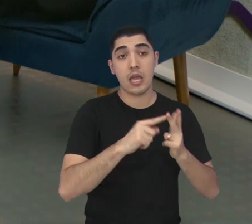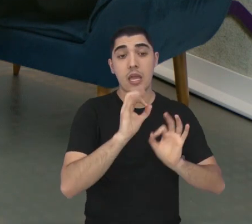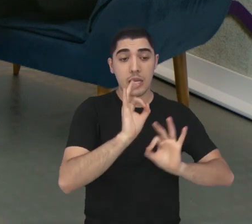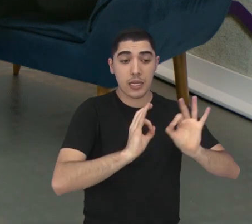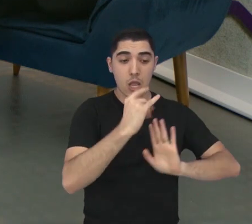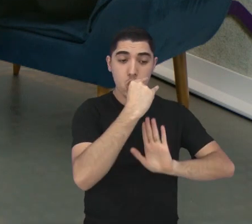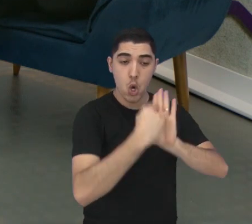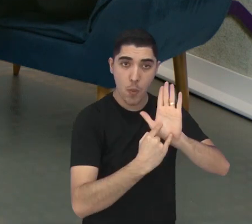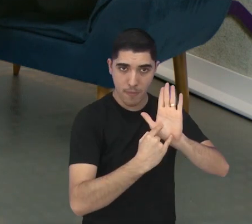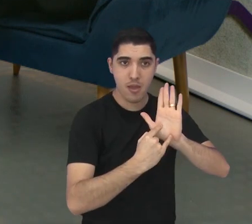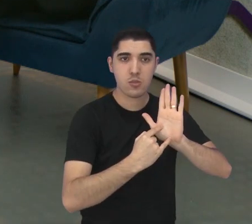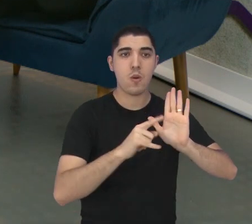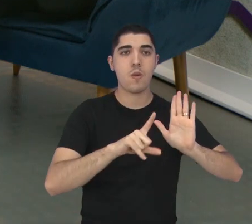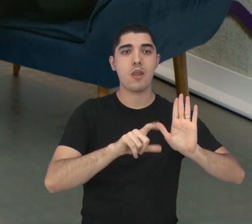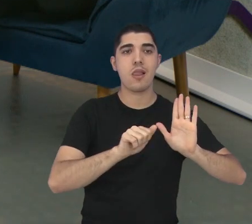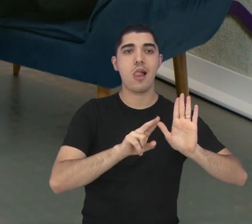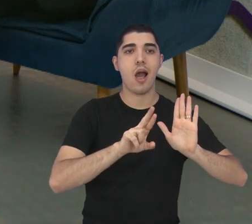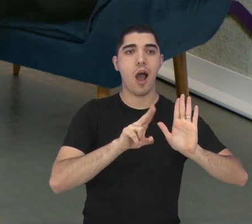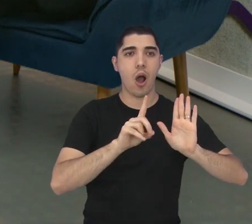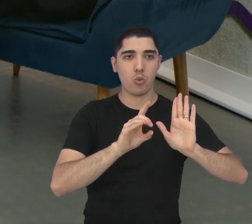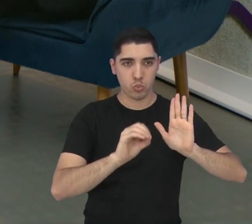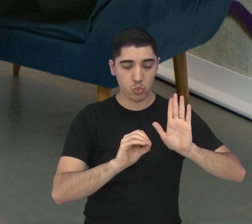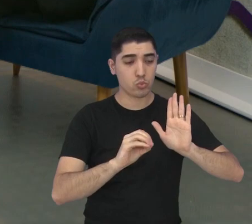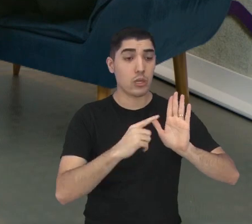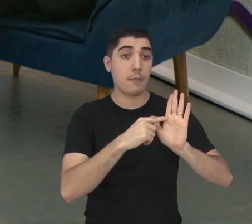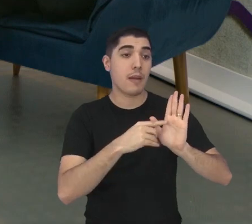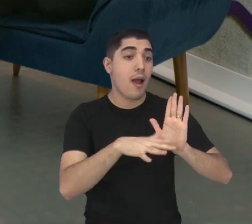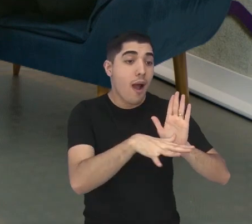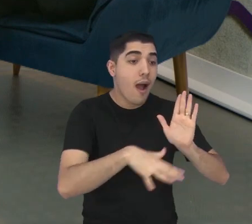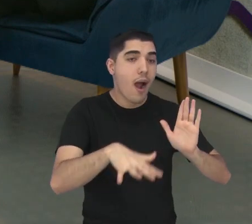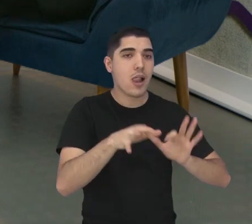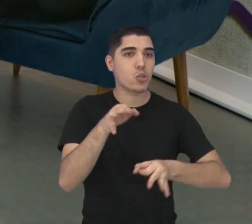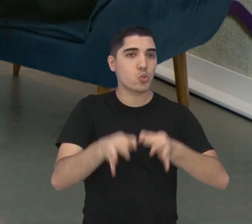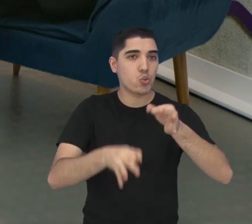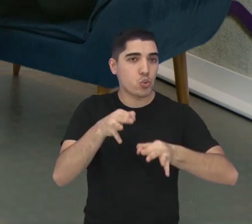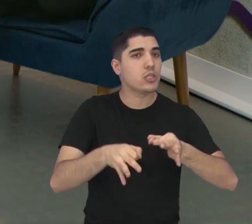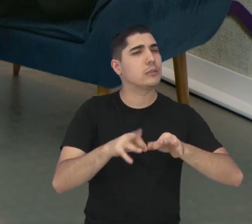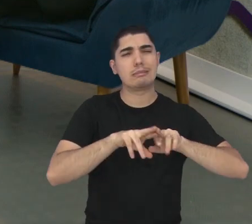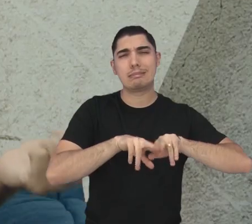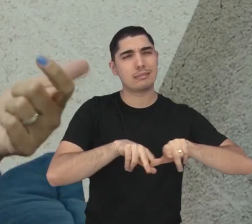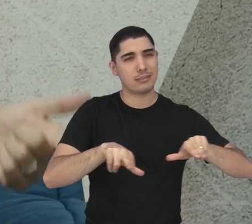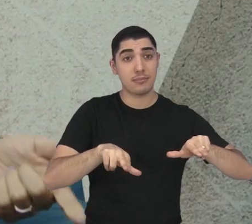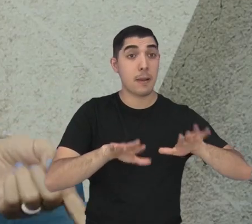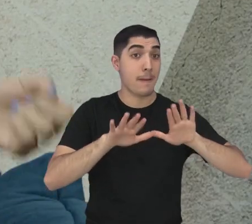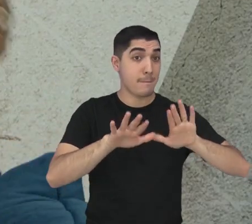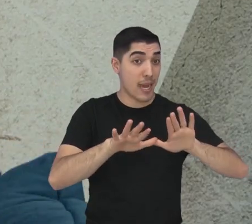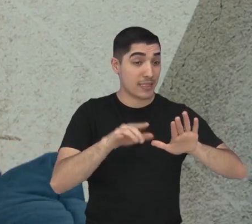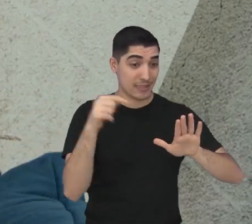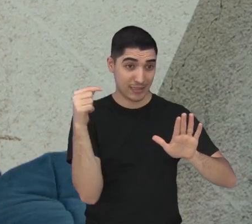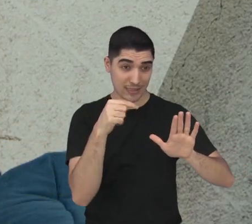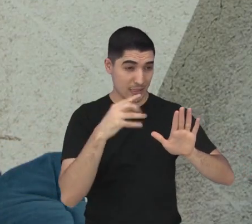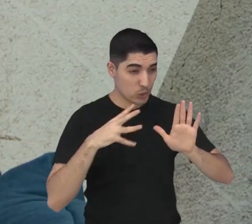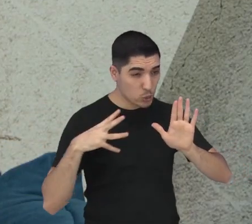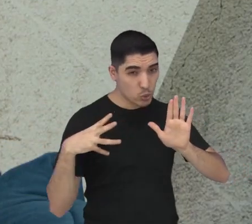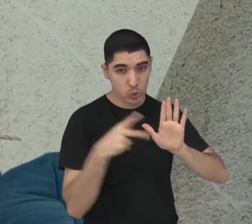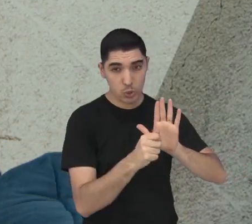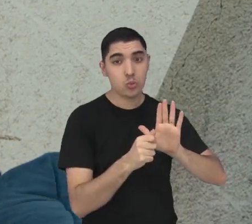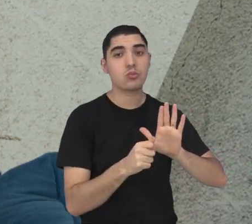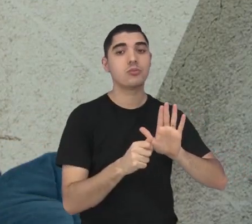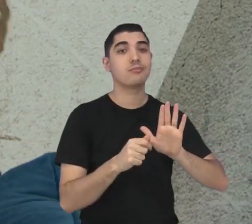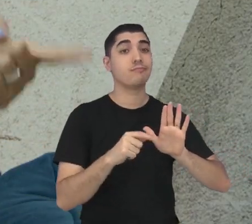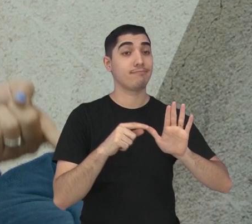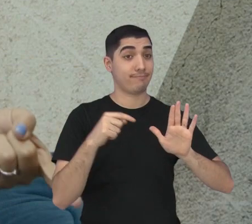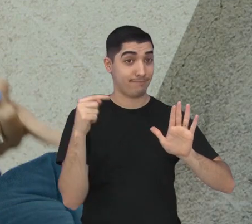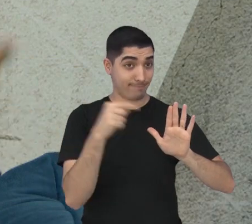laudos sociais para a área sociojurídica, mas todos esses